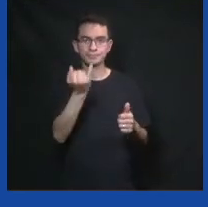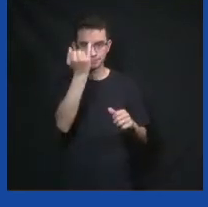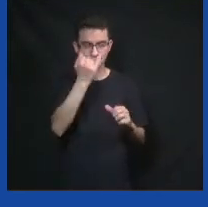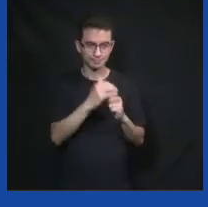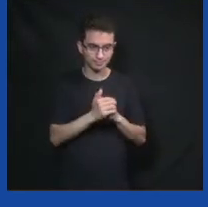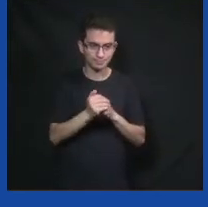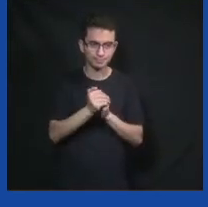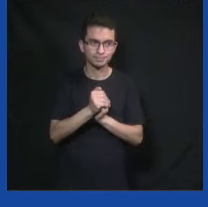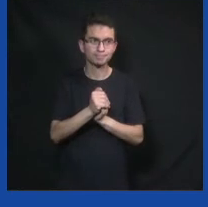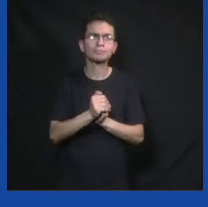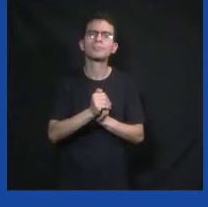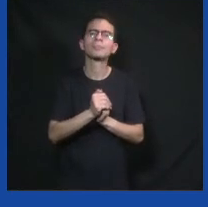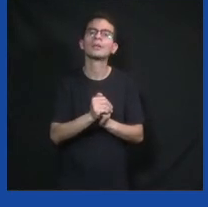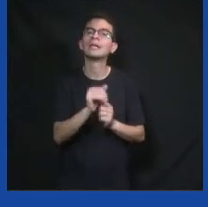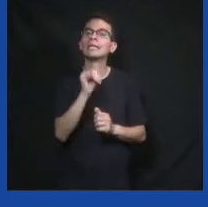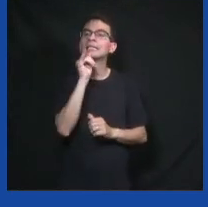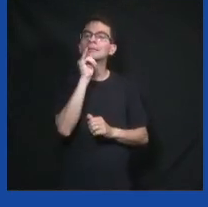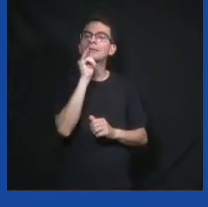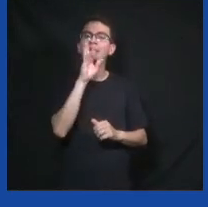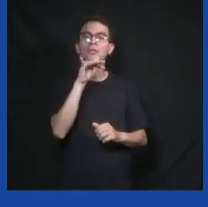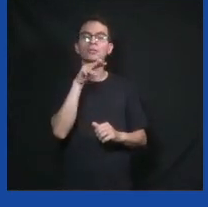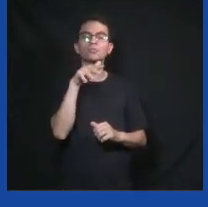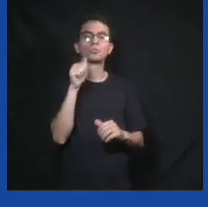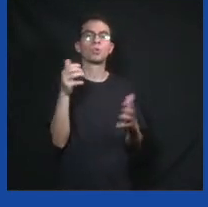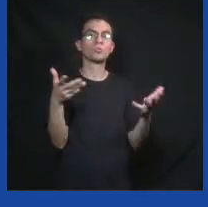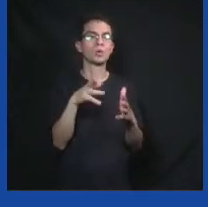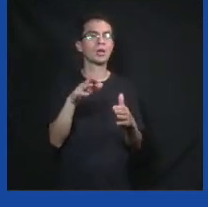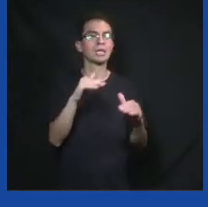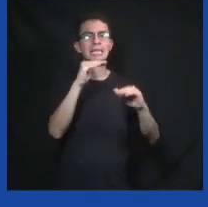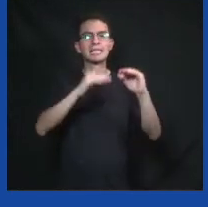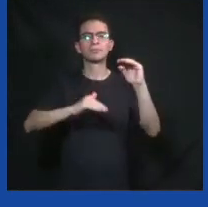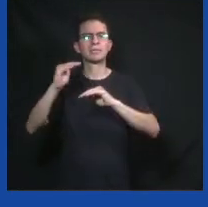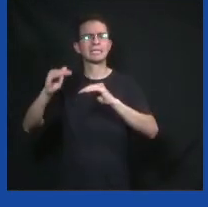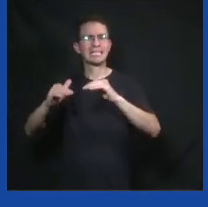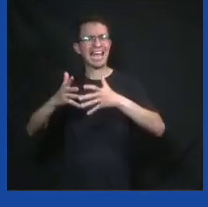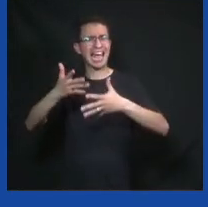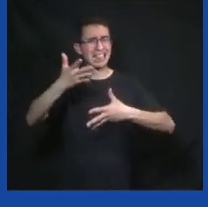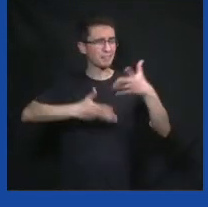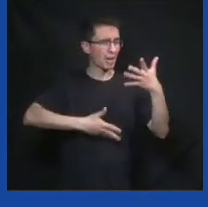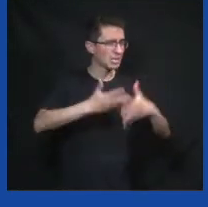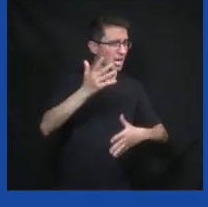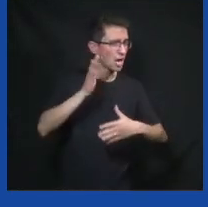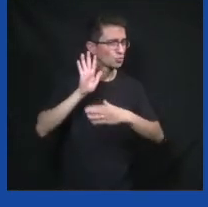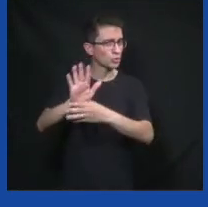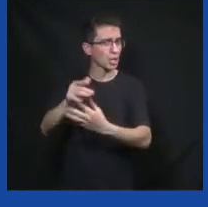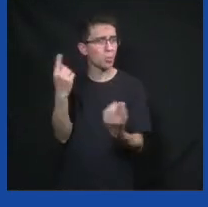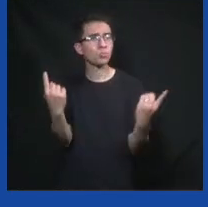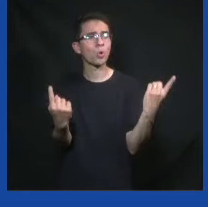eleição, né? Candidatura avulsa numa realidade de desiguais, ajuda ou atrapalha a educação política?